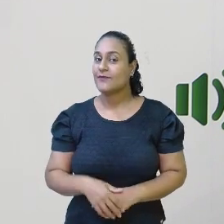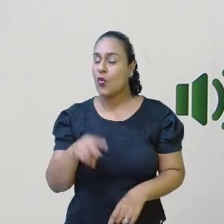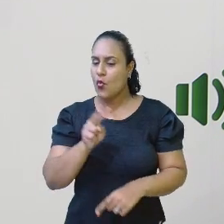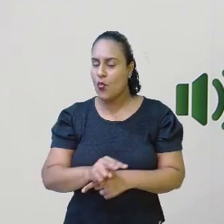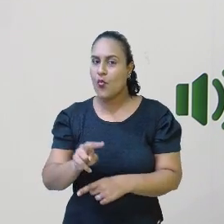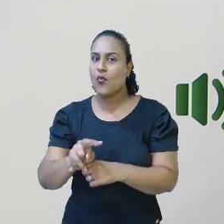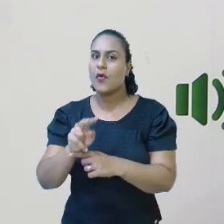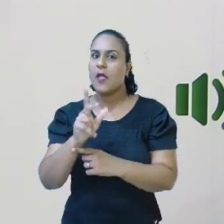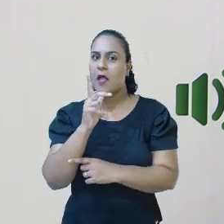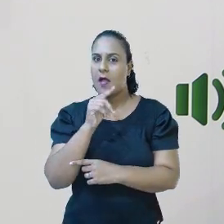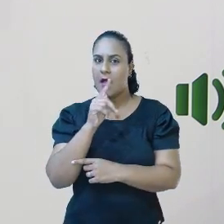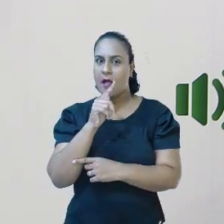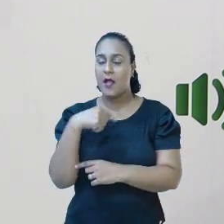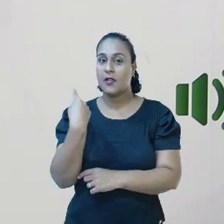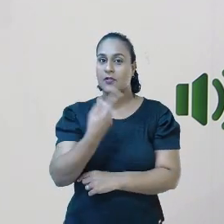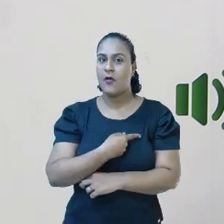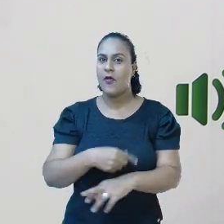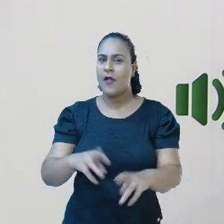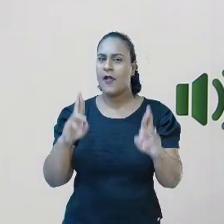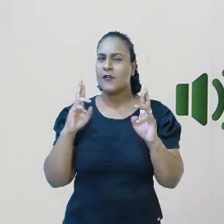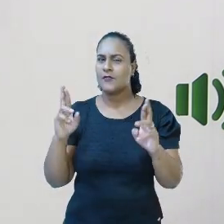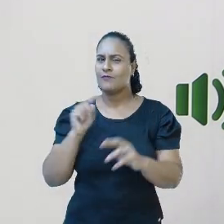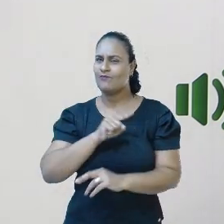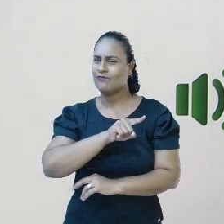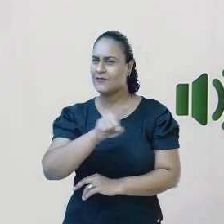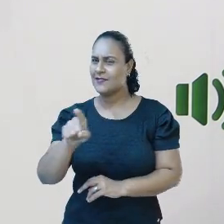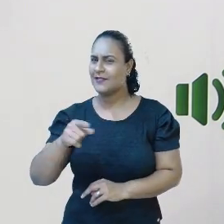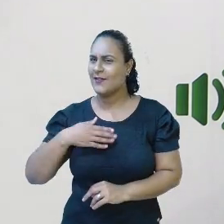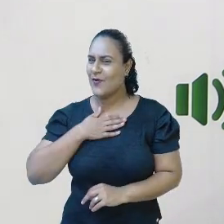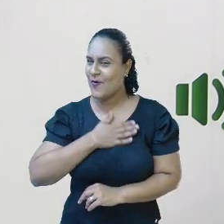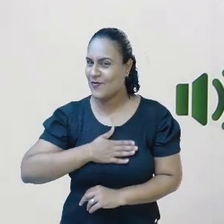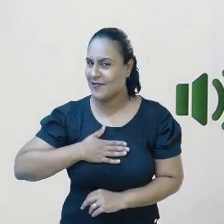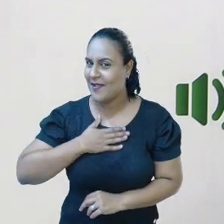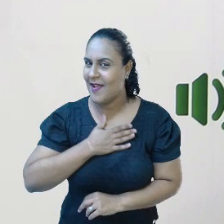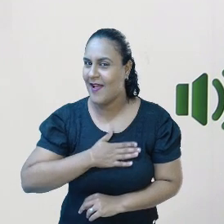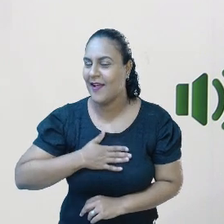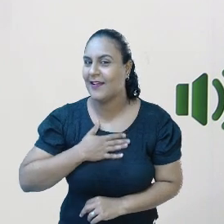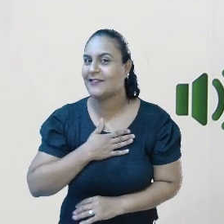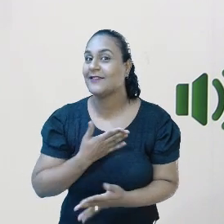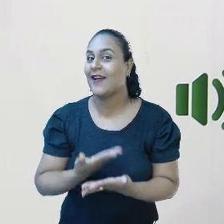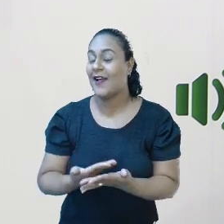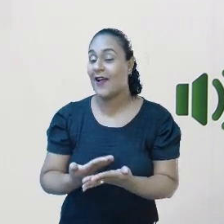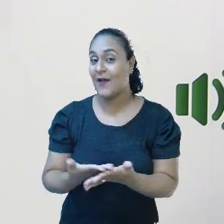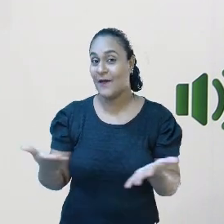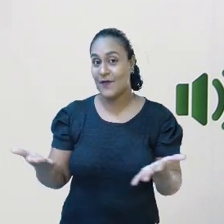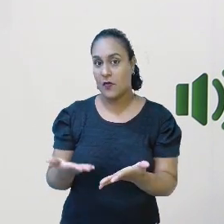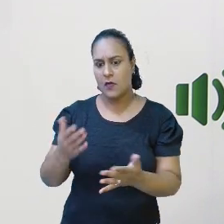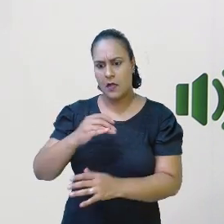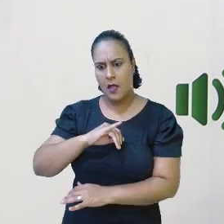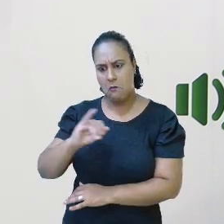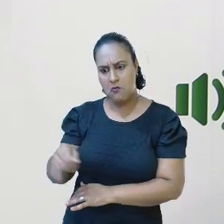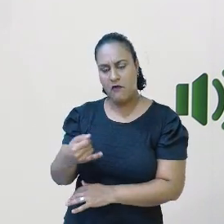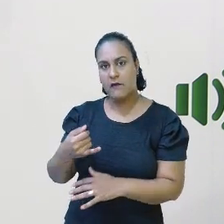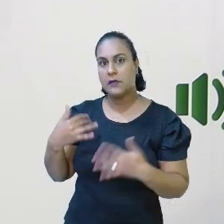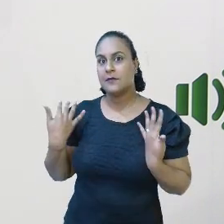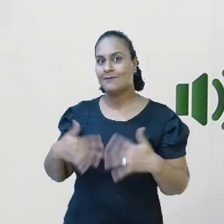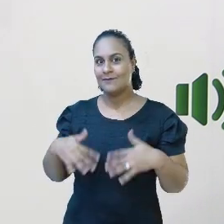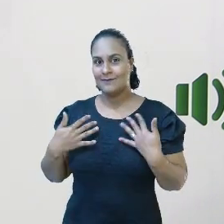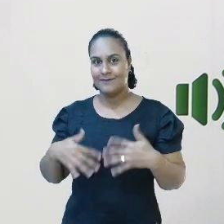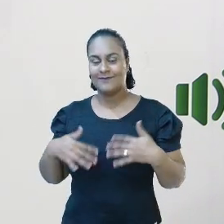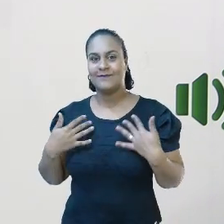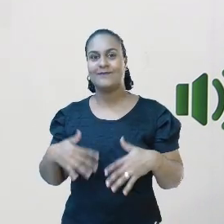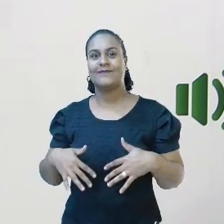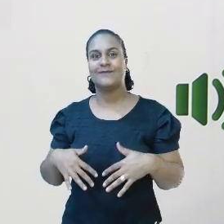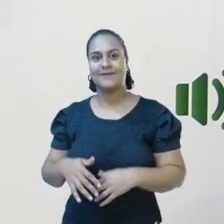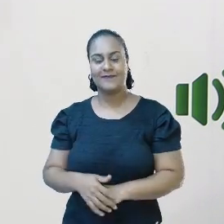água. Espero que vocês tenham gostado dessa aula de hoje, tenham aproveitado bastante,